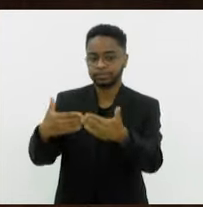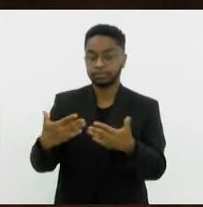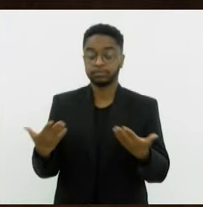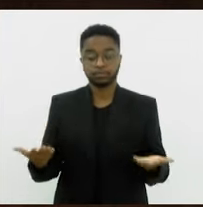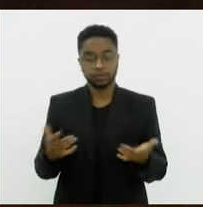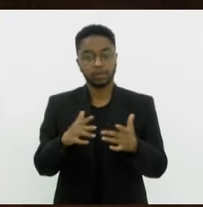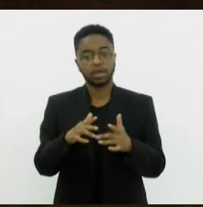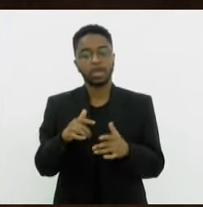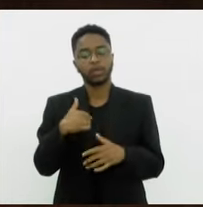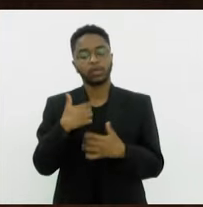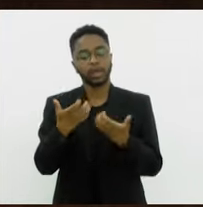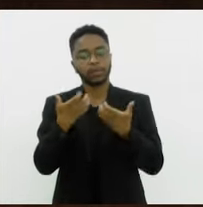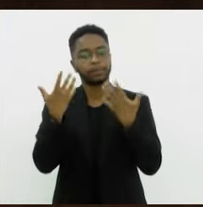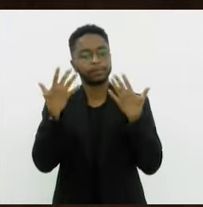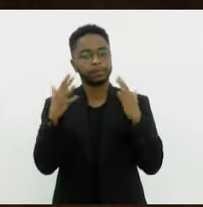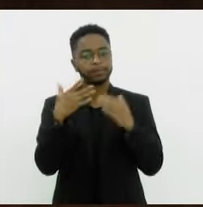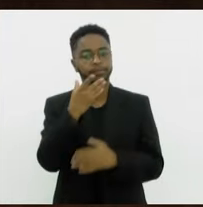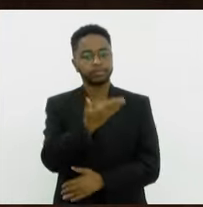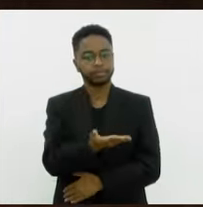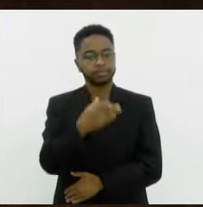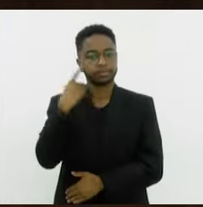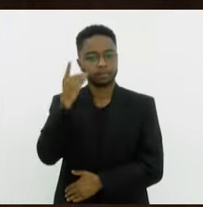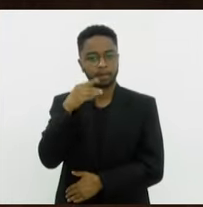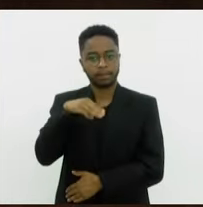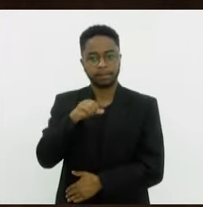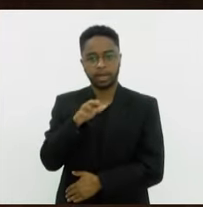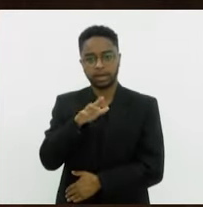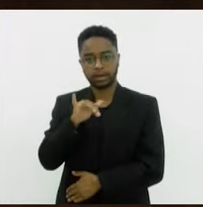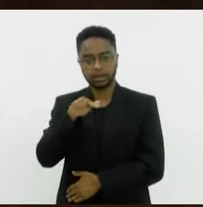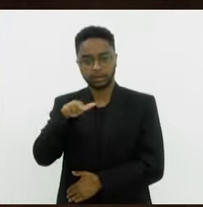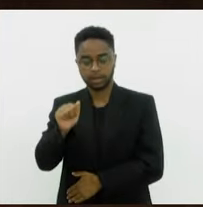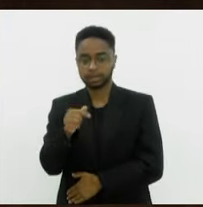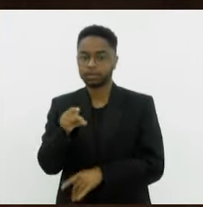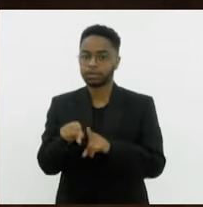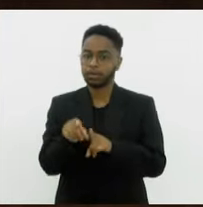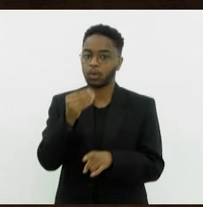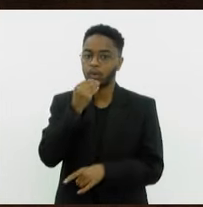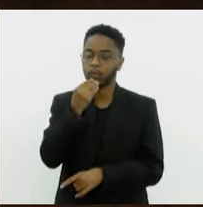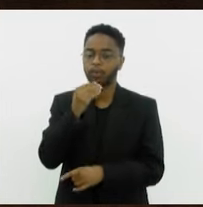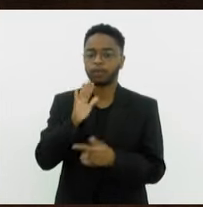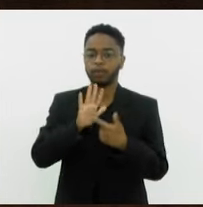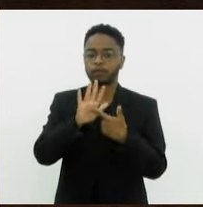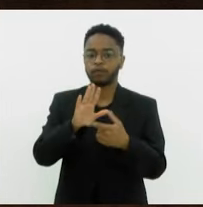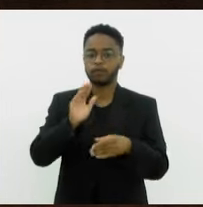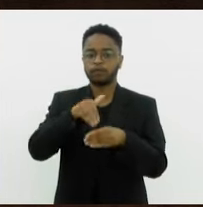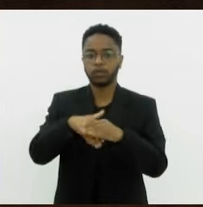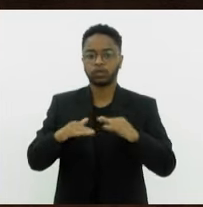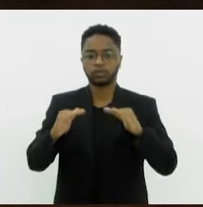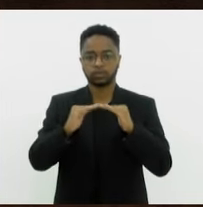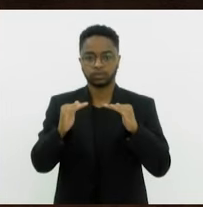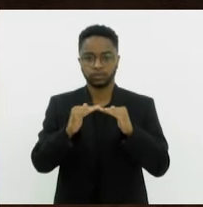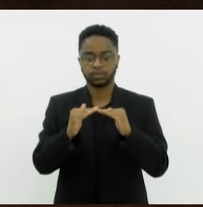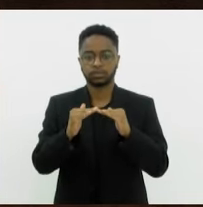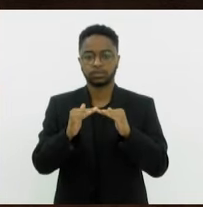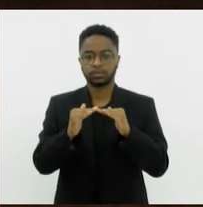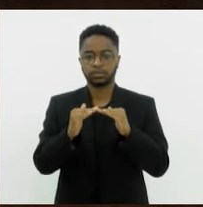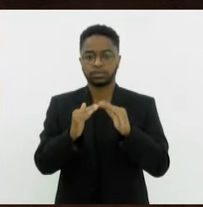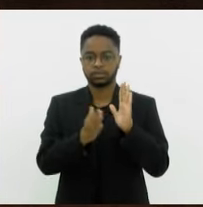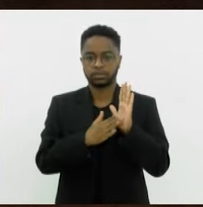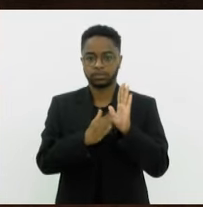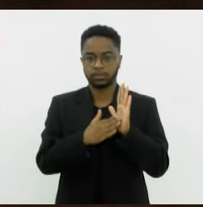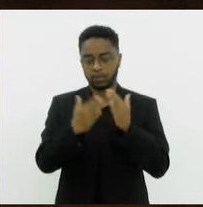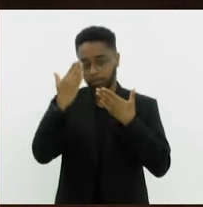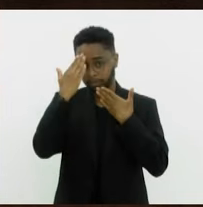disso. Quero aqui parabenizar a deputada Marina e, obviamente, adiantar o nosso voto favorável a essa propositura.